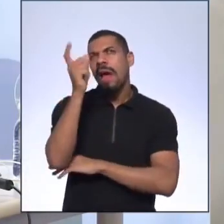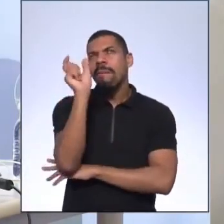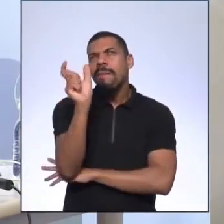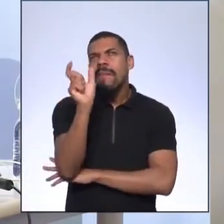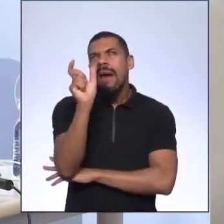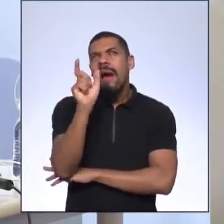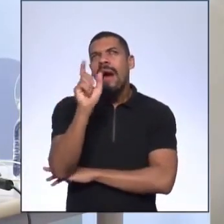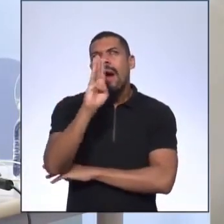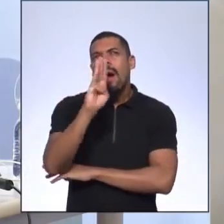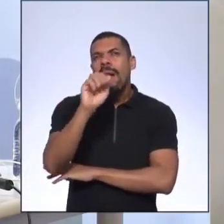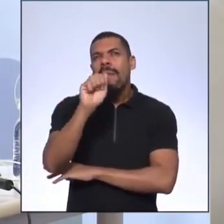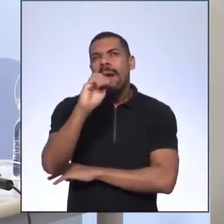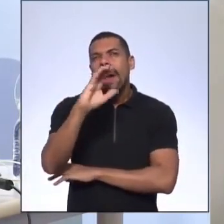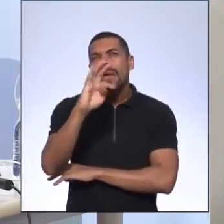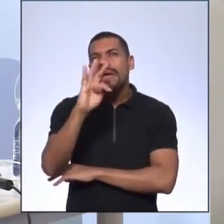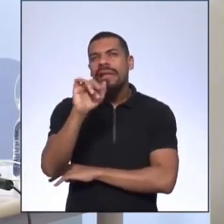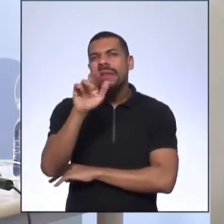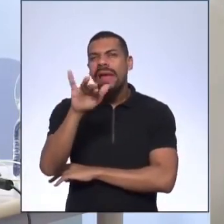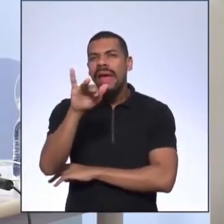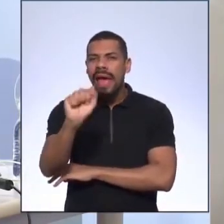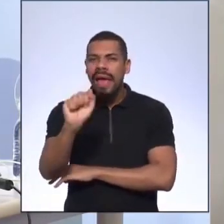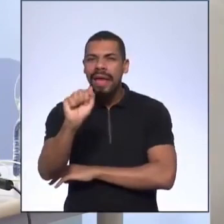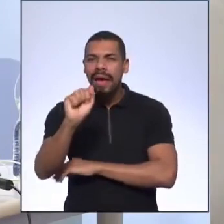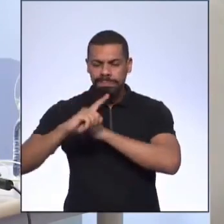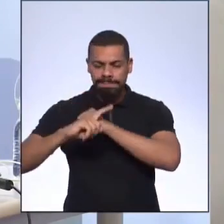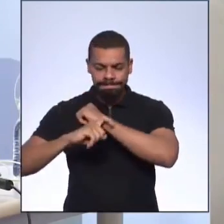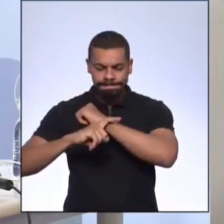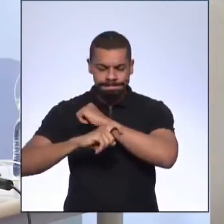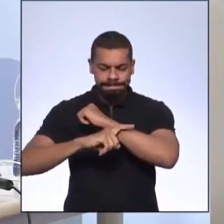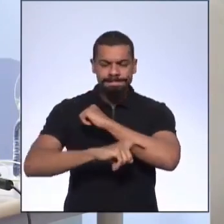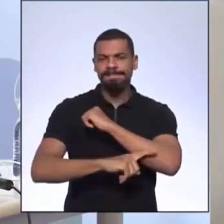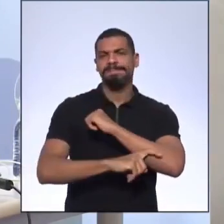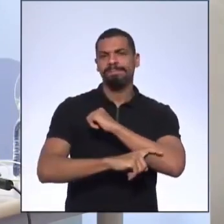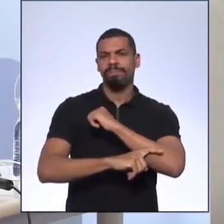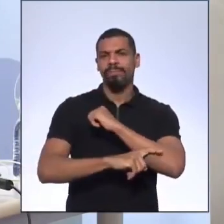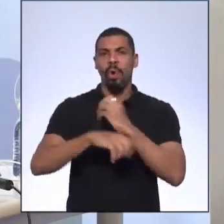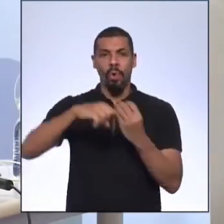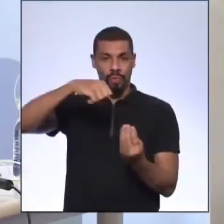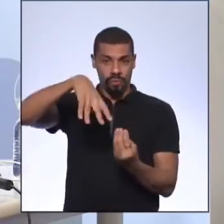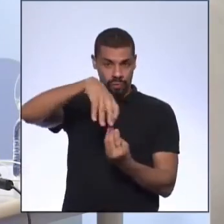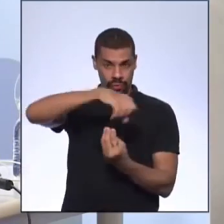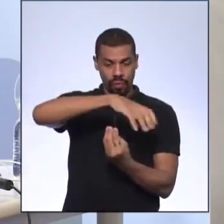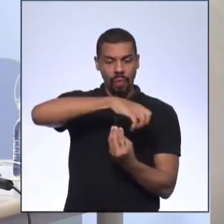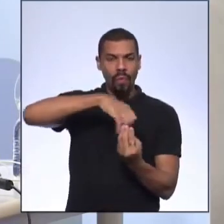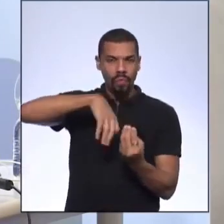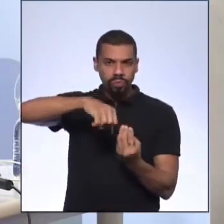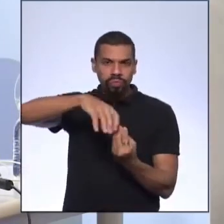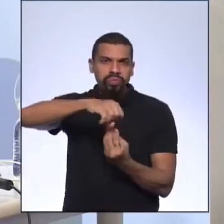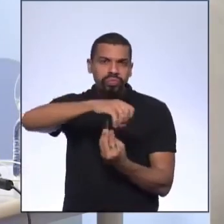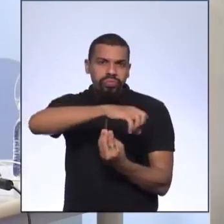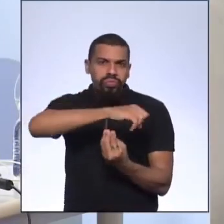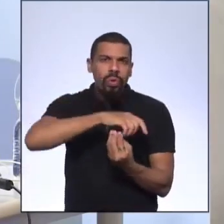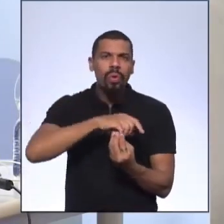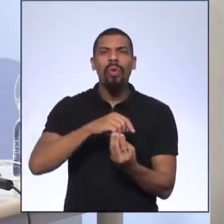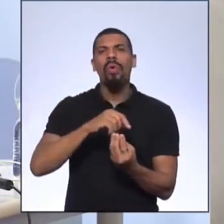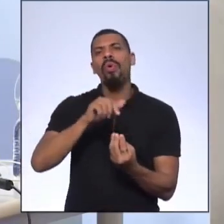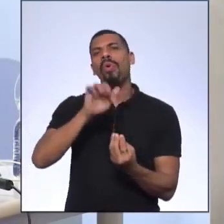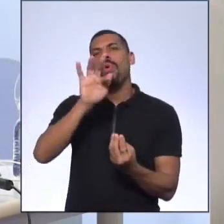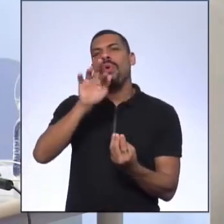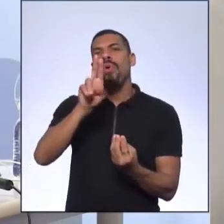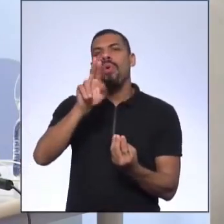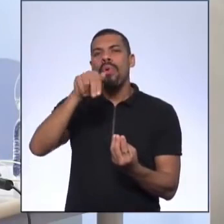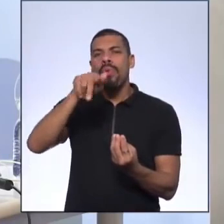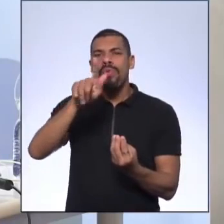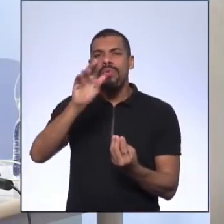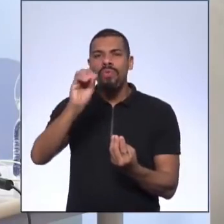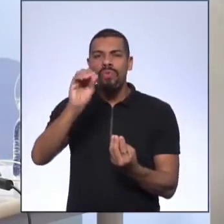bactérias, fungos e vírus, são 3 grupos diferentes. Tá? Inclusive, quando a gente fala em vírus, para muitos nem é